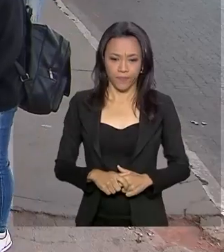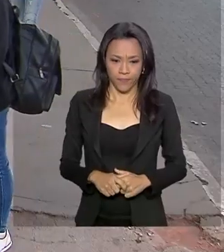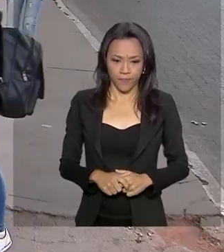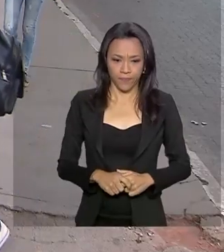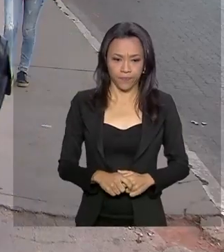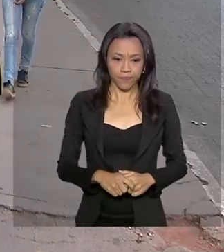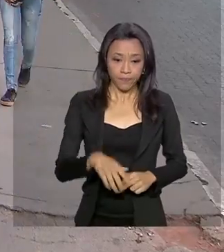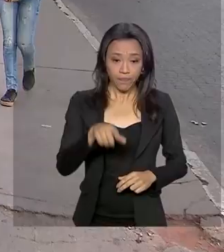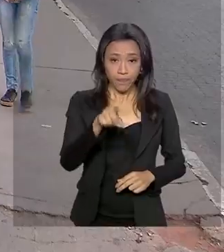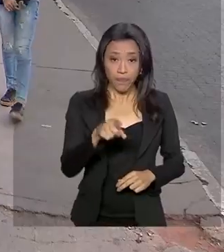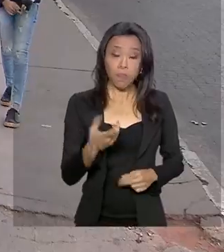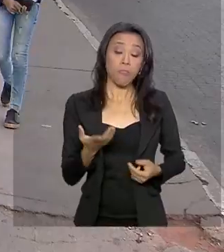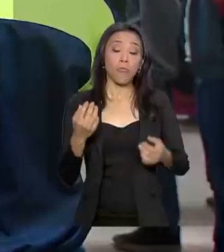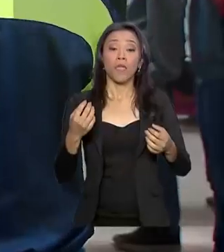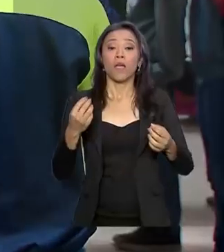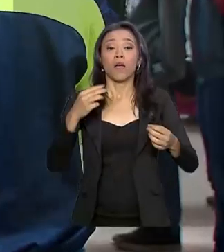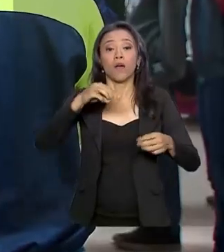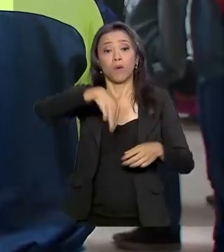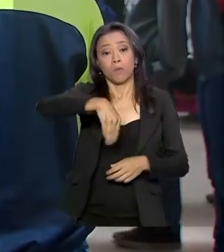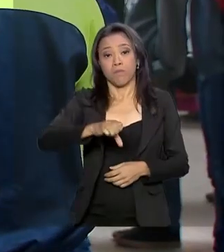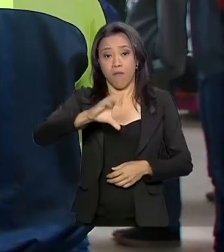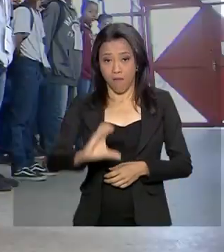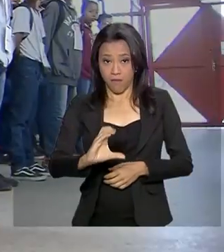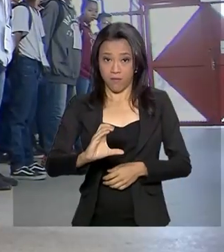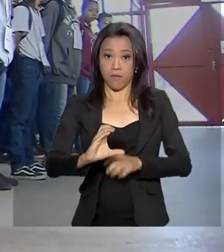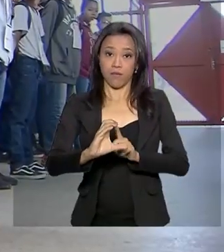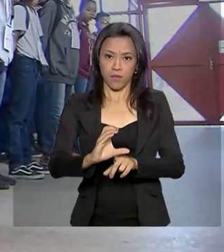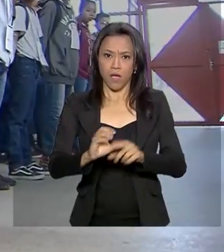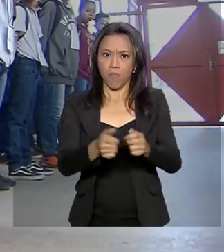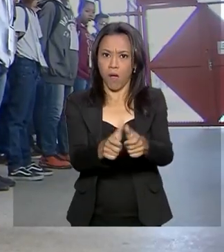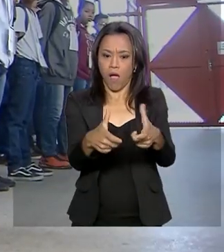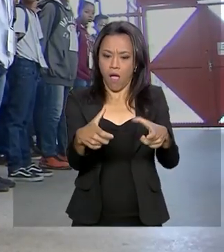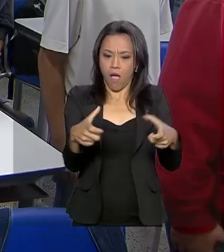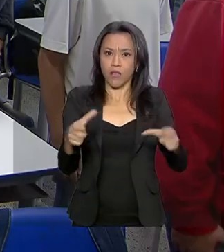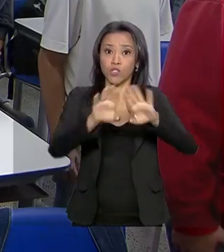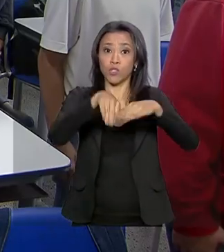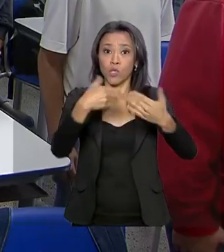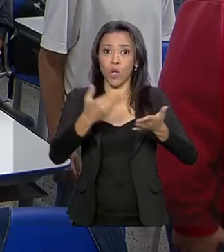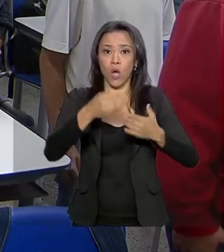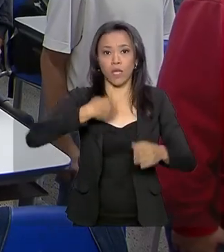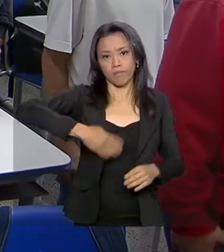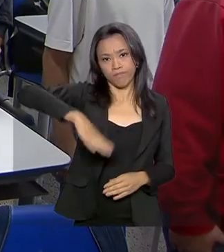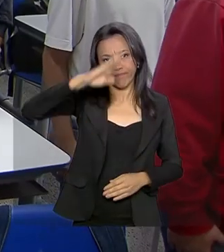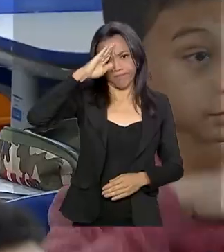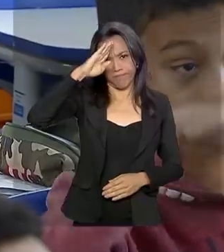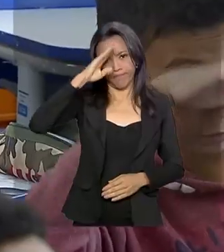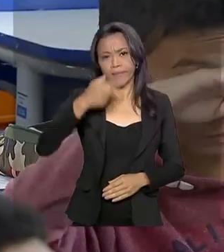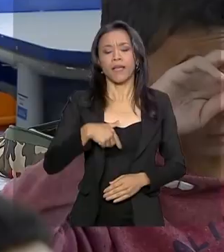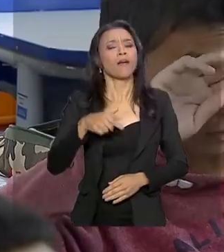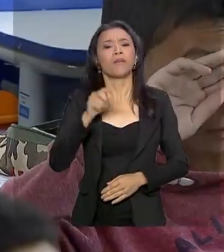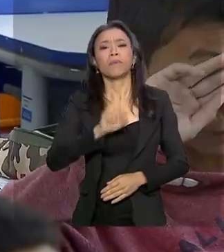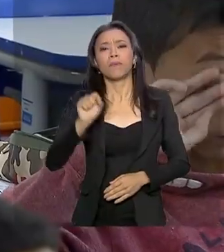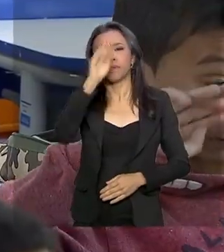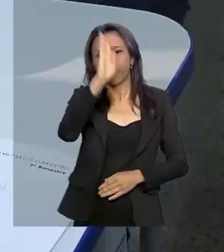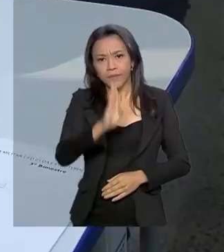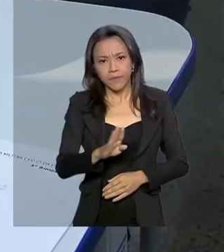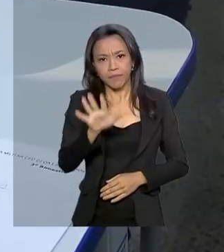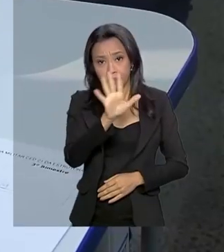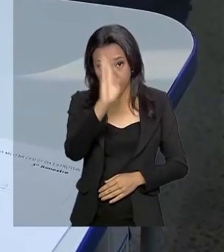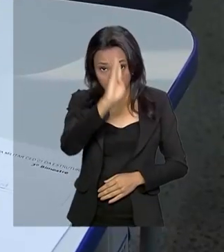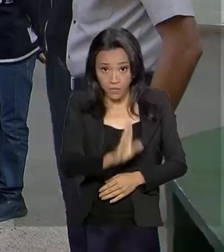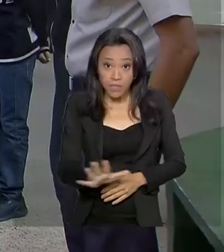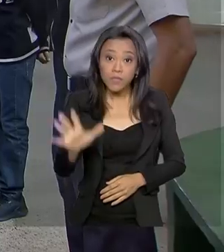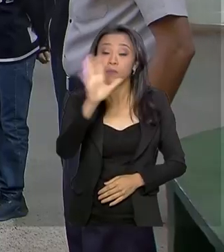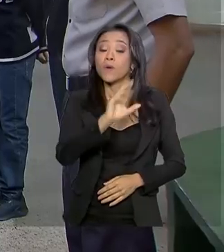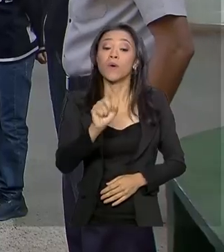O Ministério da Educação dobrou a oferta de escolas cívico-militares para todos os estados brasileiros. A meta agora é